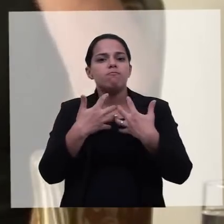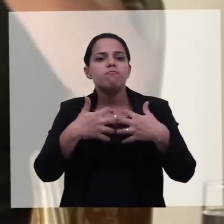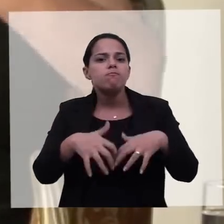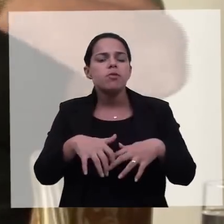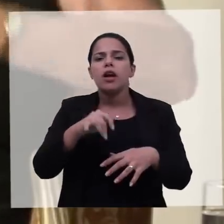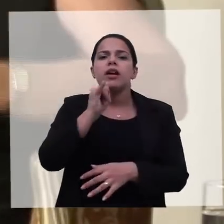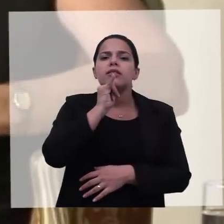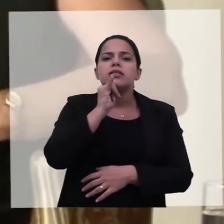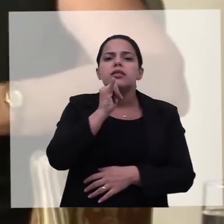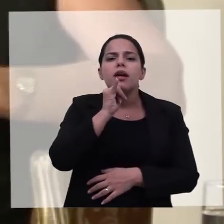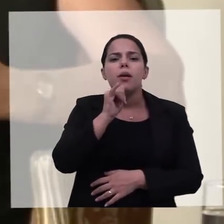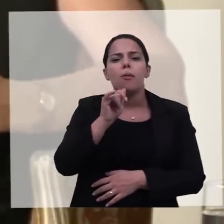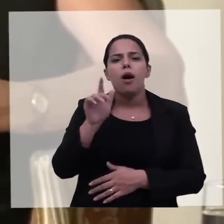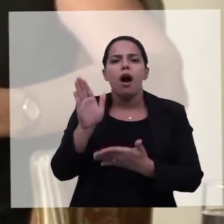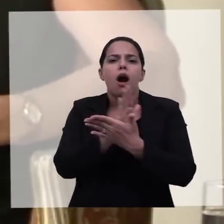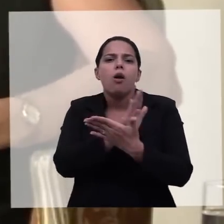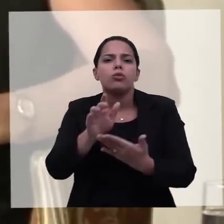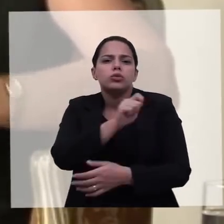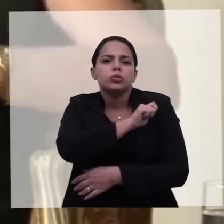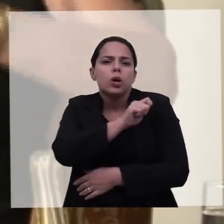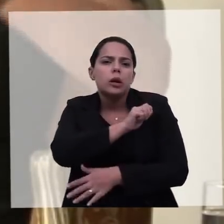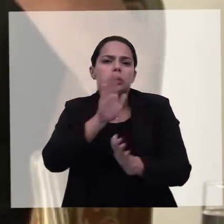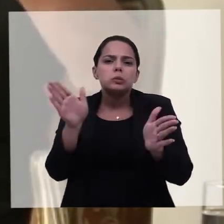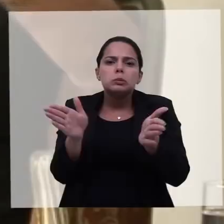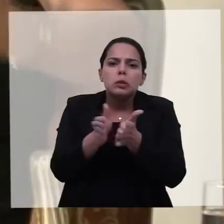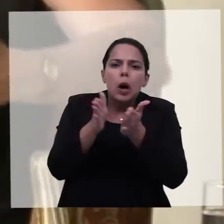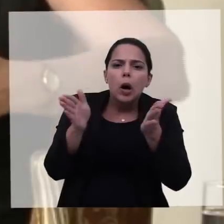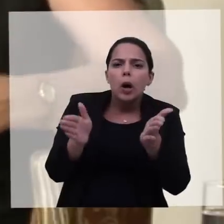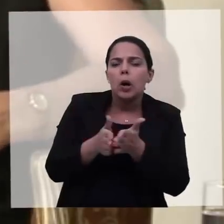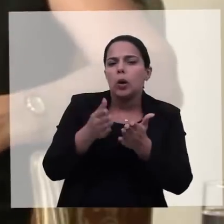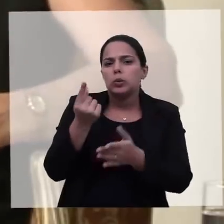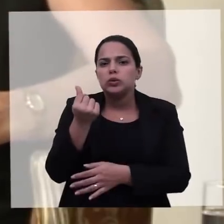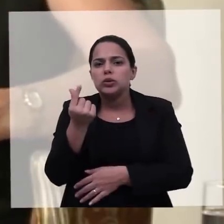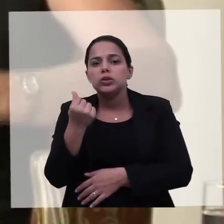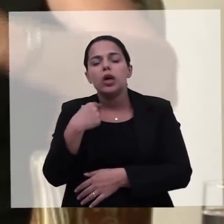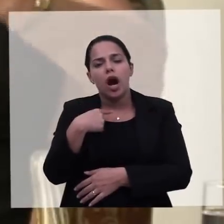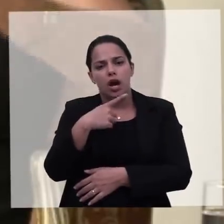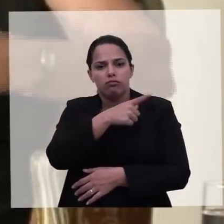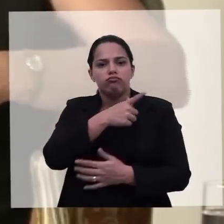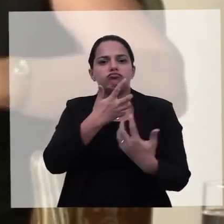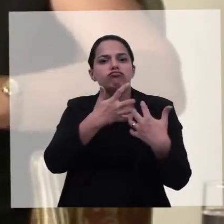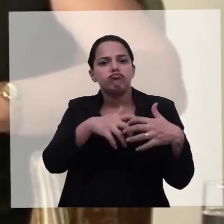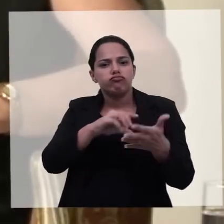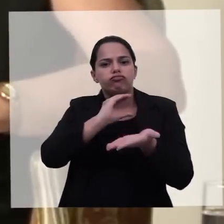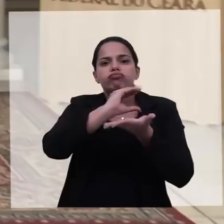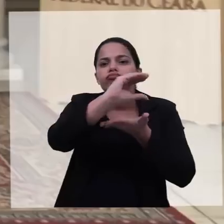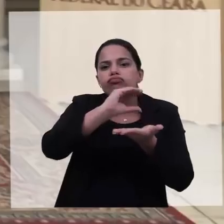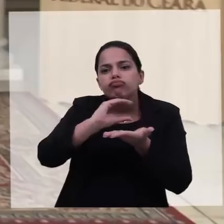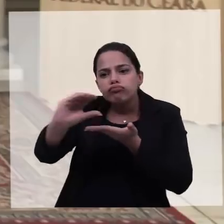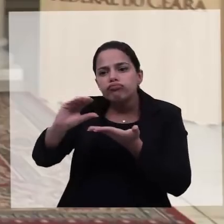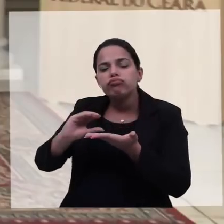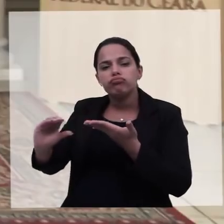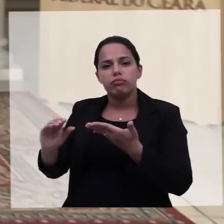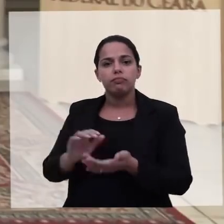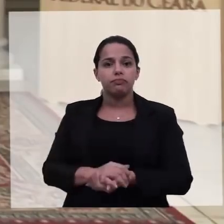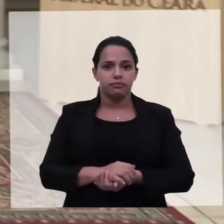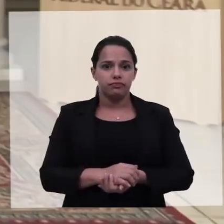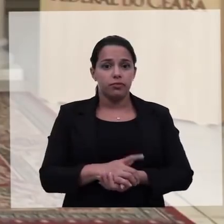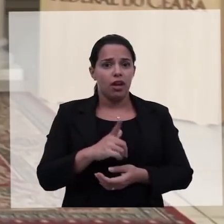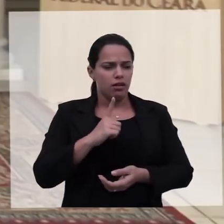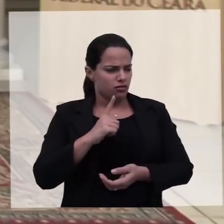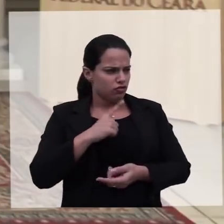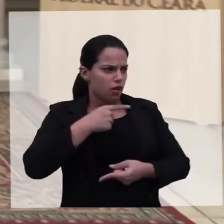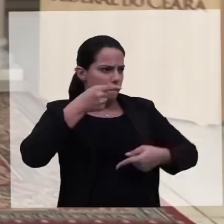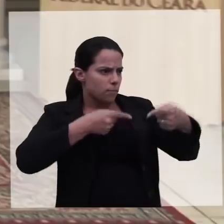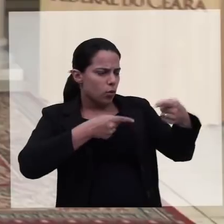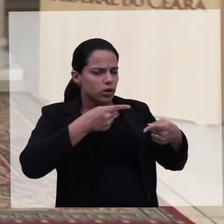escola dava, por exemplo, para aqueles alunos mais carentes, ela dava uma ajuda de custo. Tinha uma política de assistência, então,